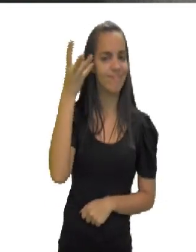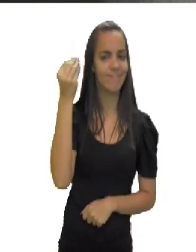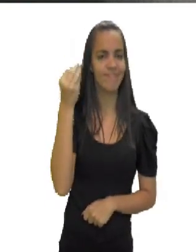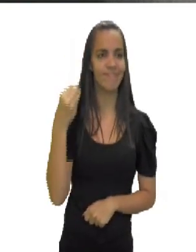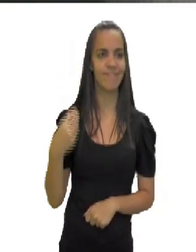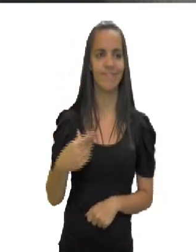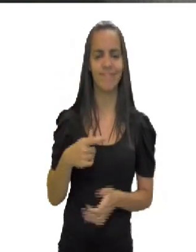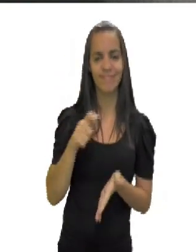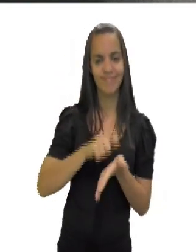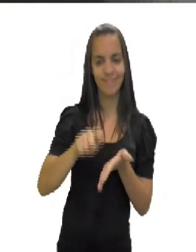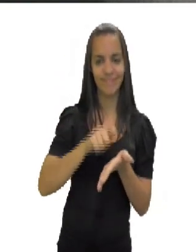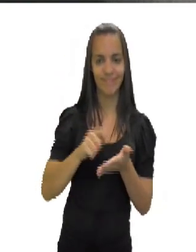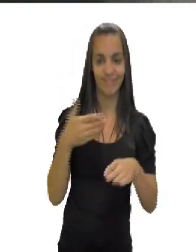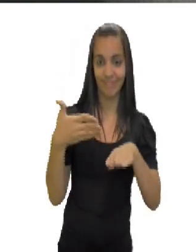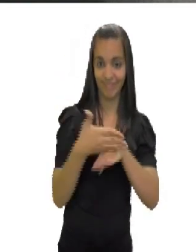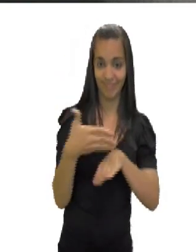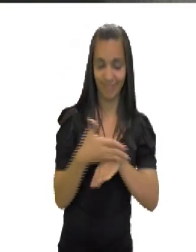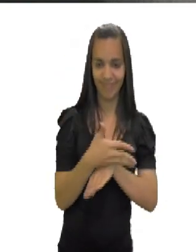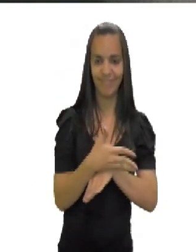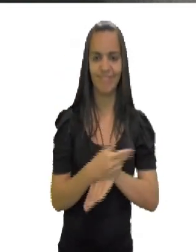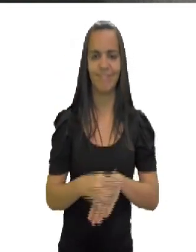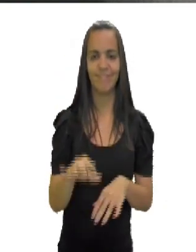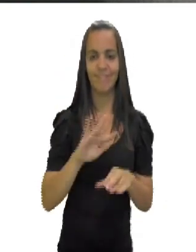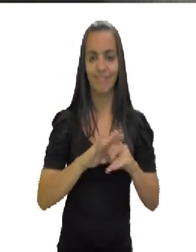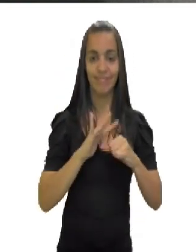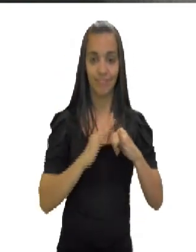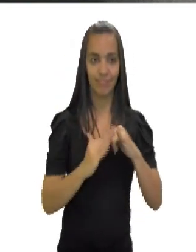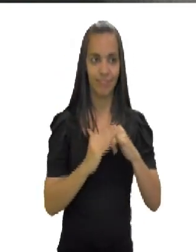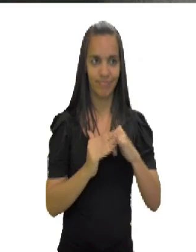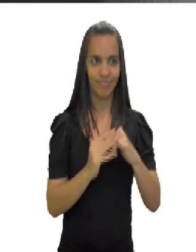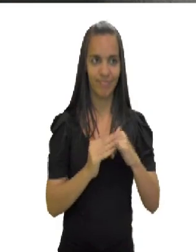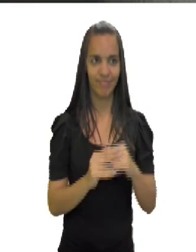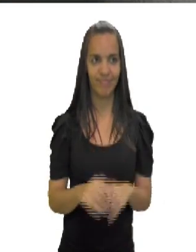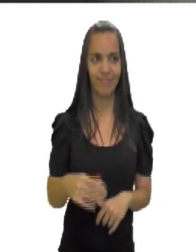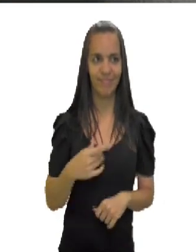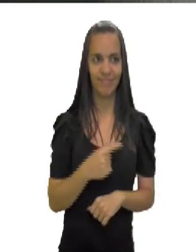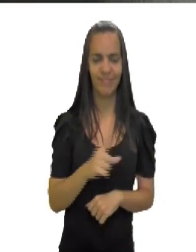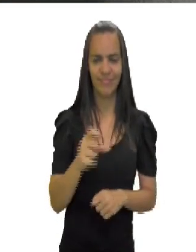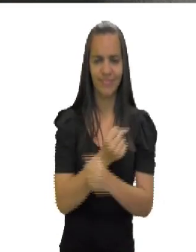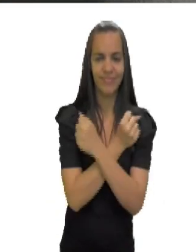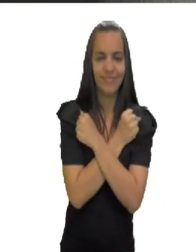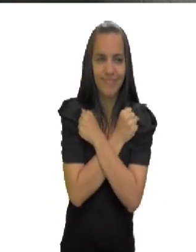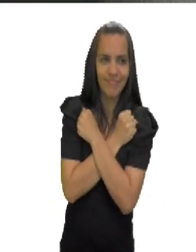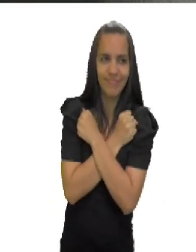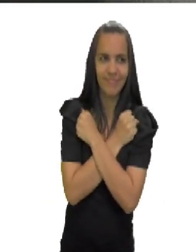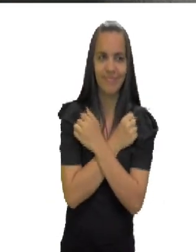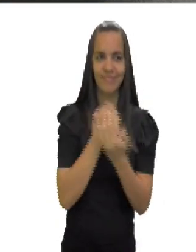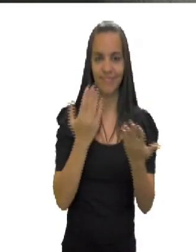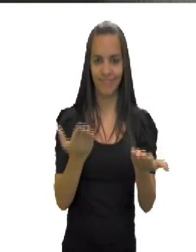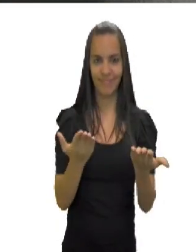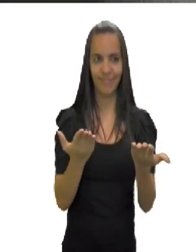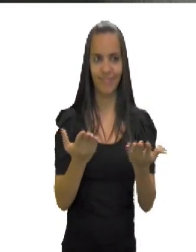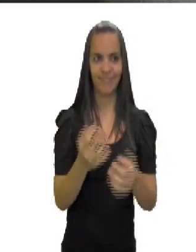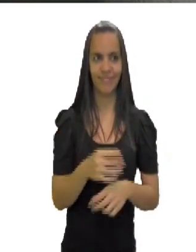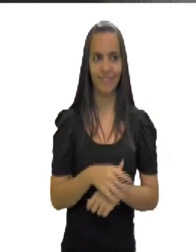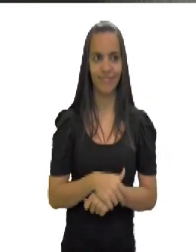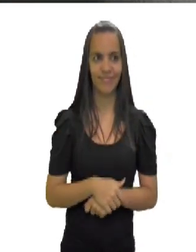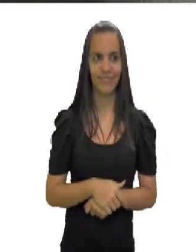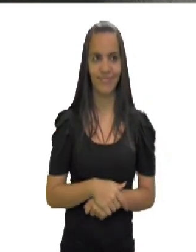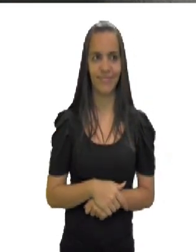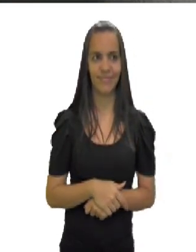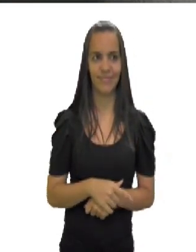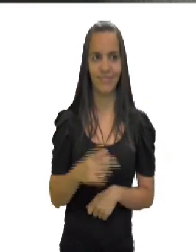de inscrever no canal do YouTube. Eu quero deixar um abraço para a equipe de gravação e